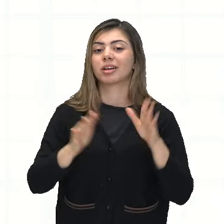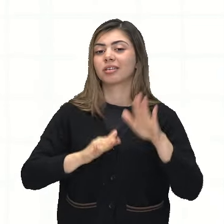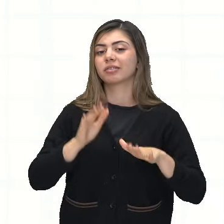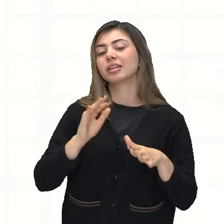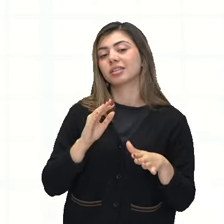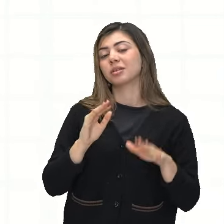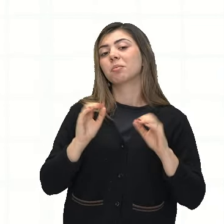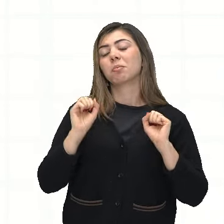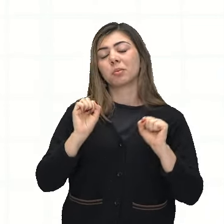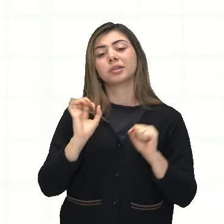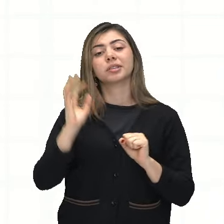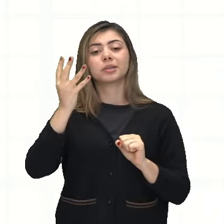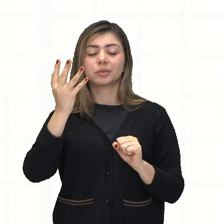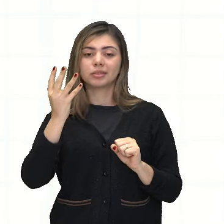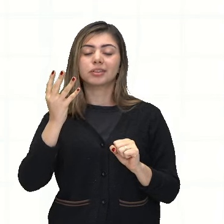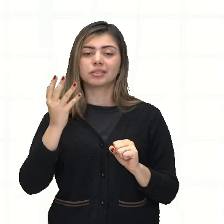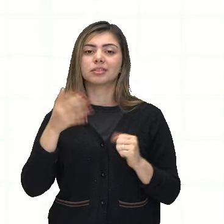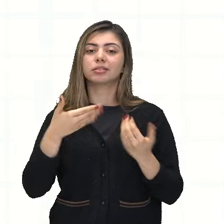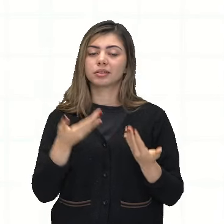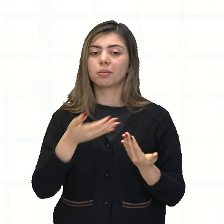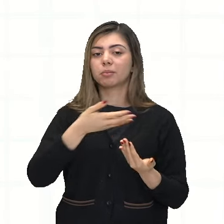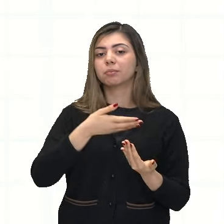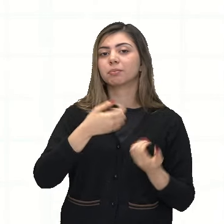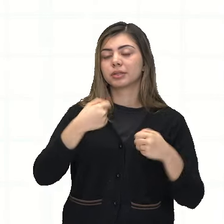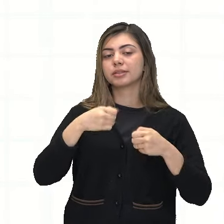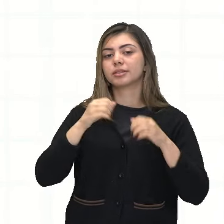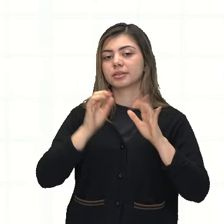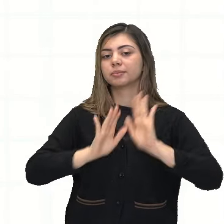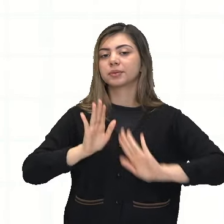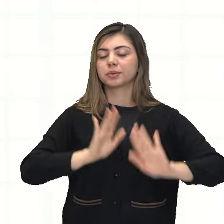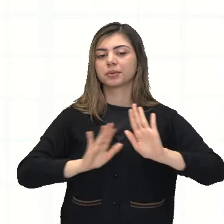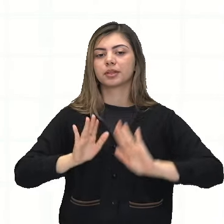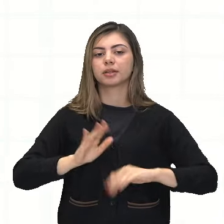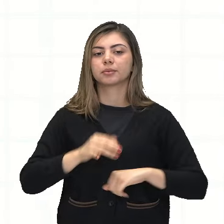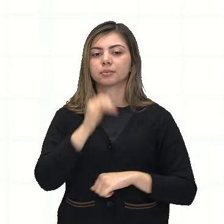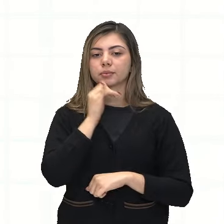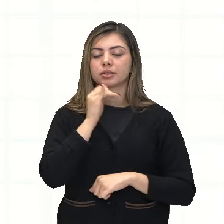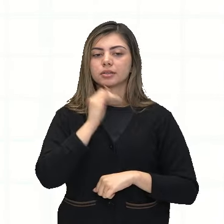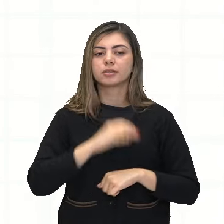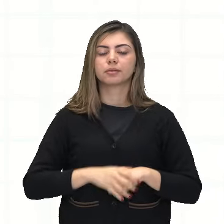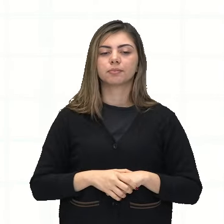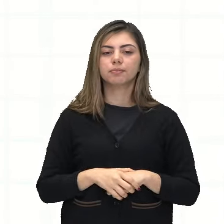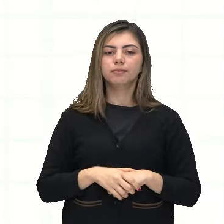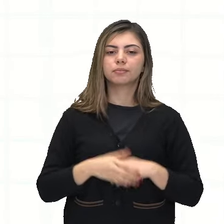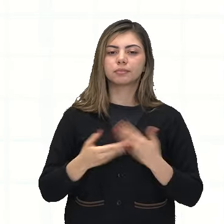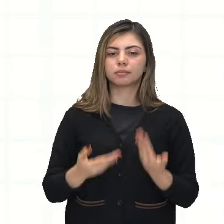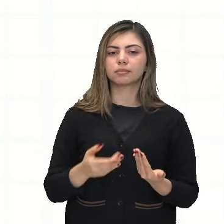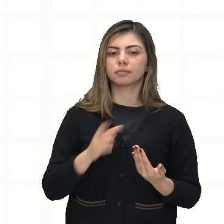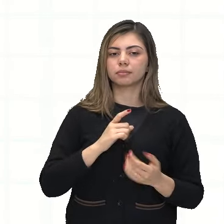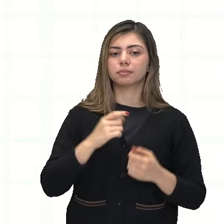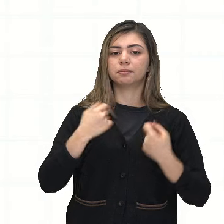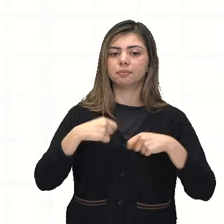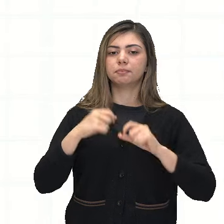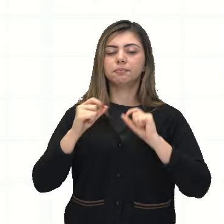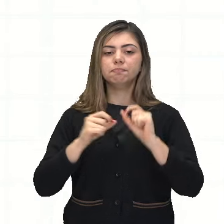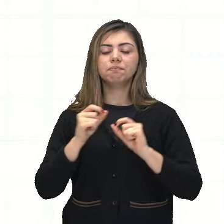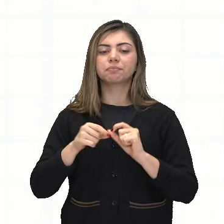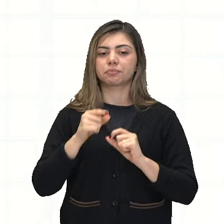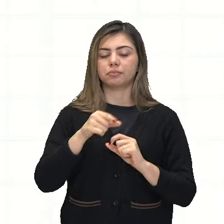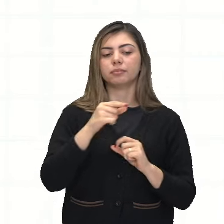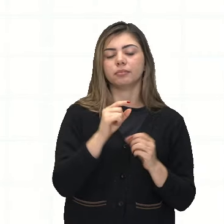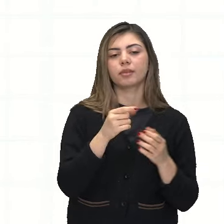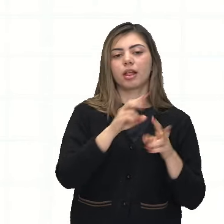conta e acaba invalidando tudo aquilo que eu falei o tempo todo Então olha lá os argumentos apresentados estão alinhados com a tese